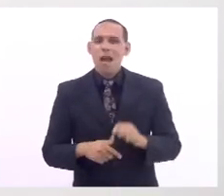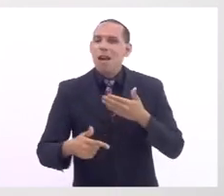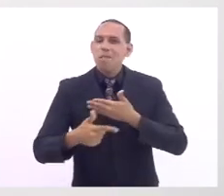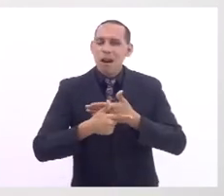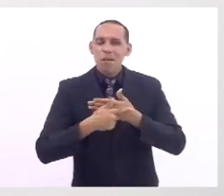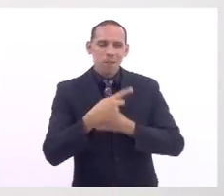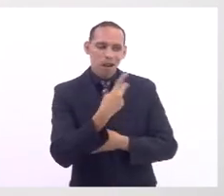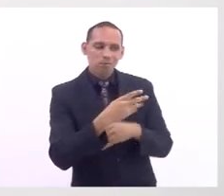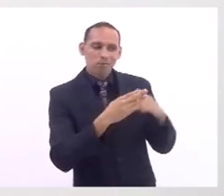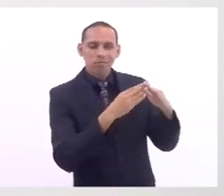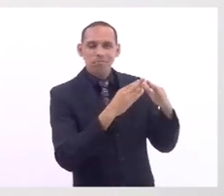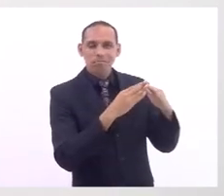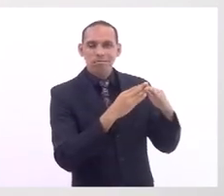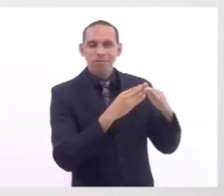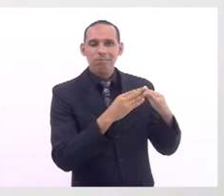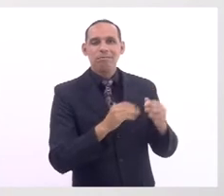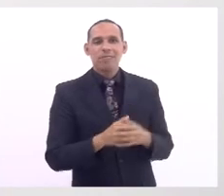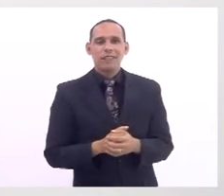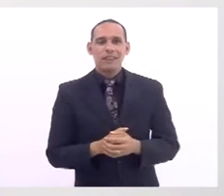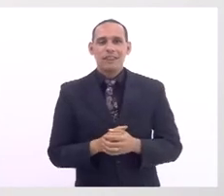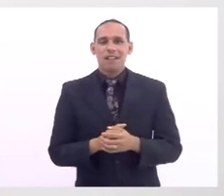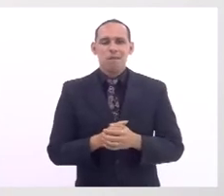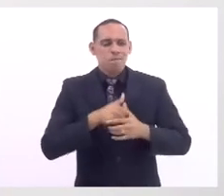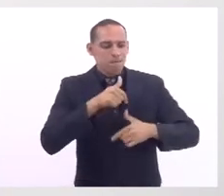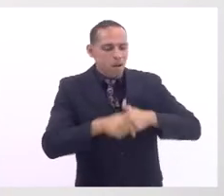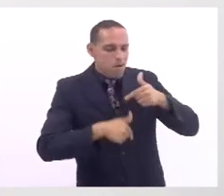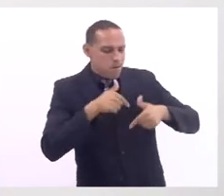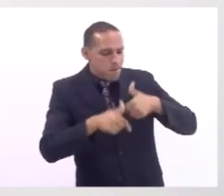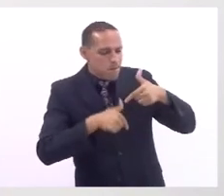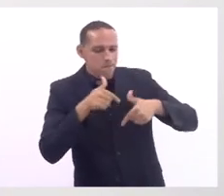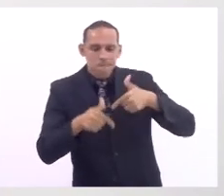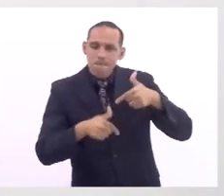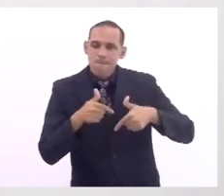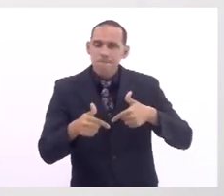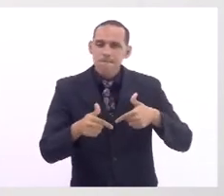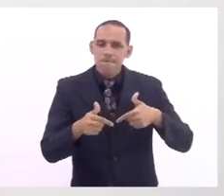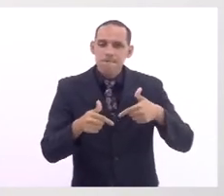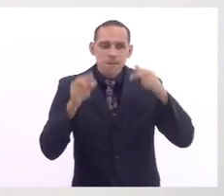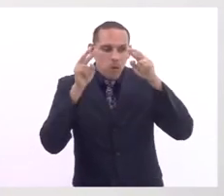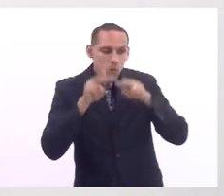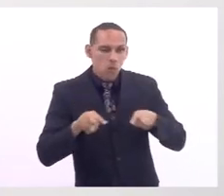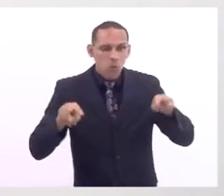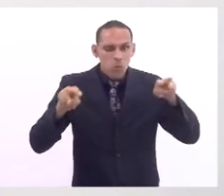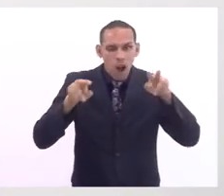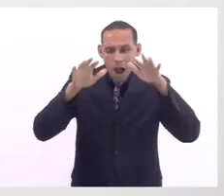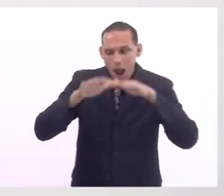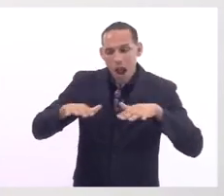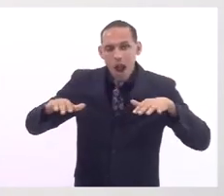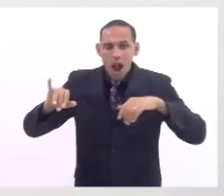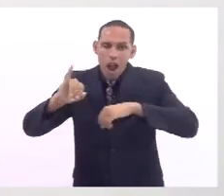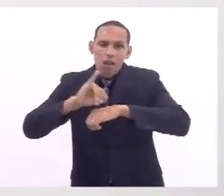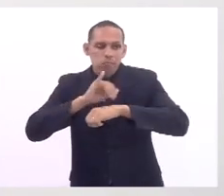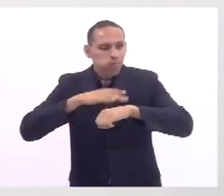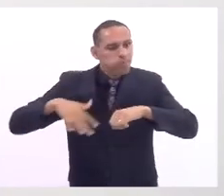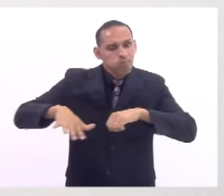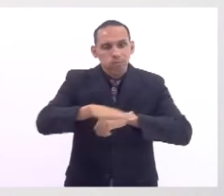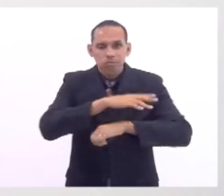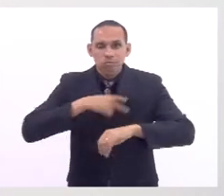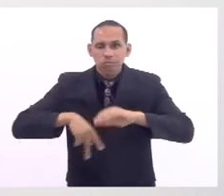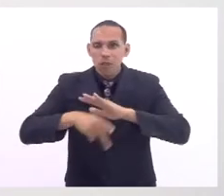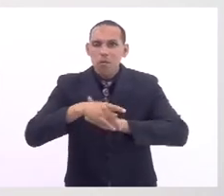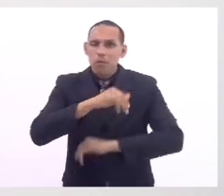que a casa Fluminense tem desempenhado olhando especificamente para a região metropolitana do Rio de Janeiro